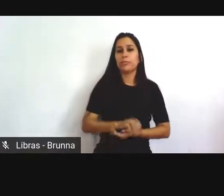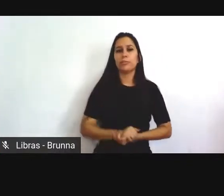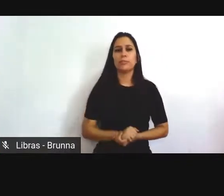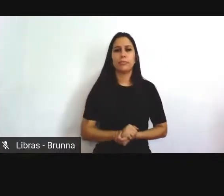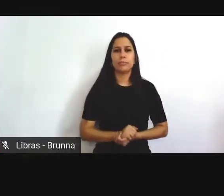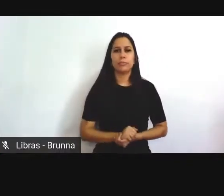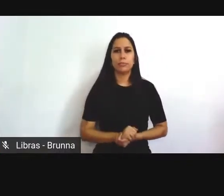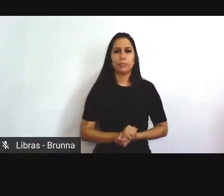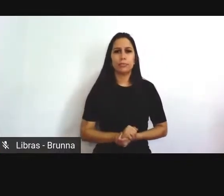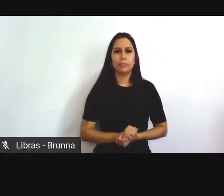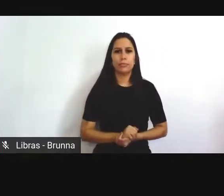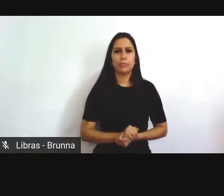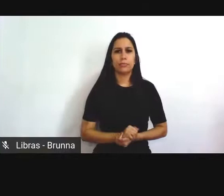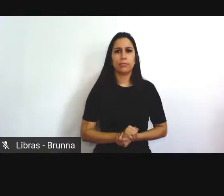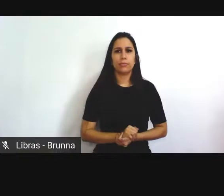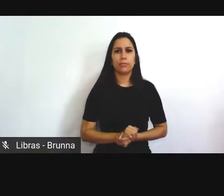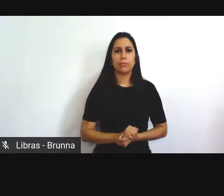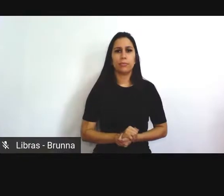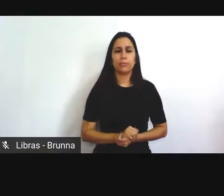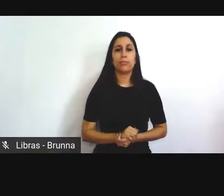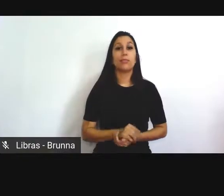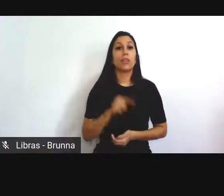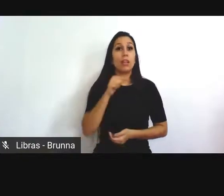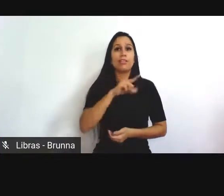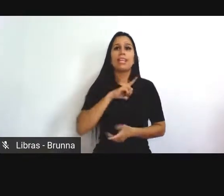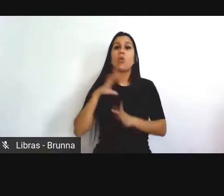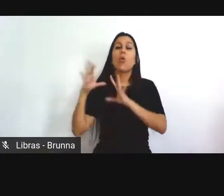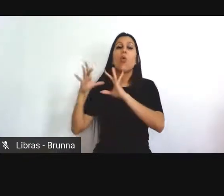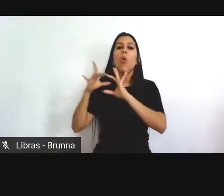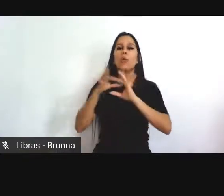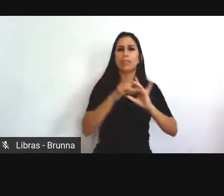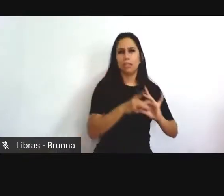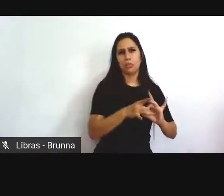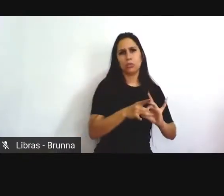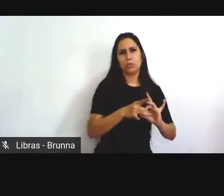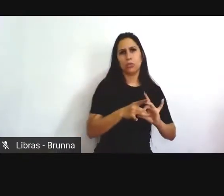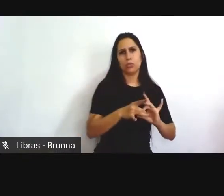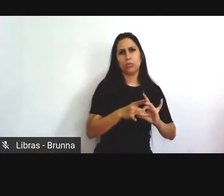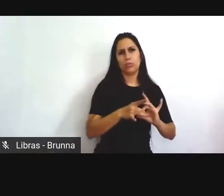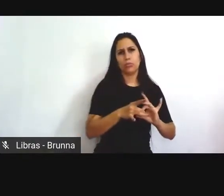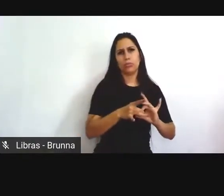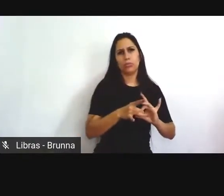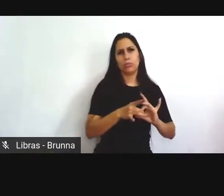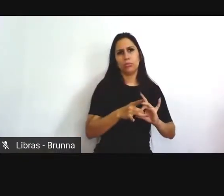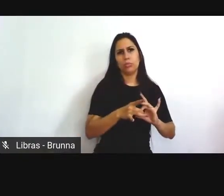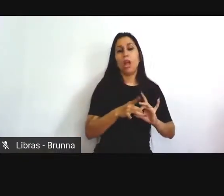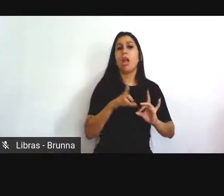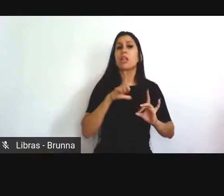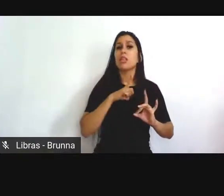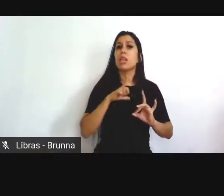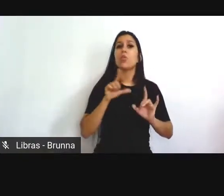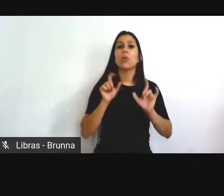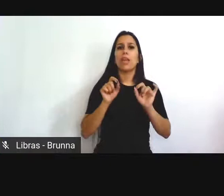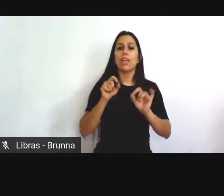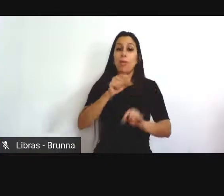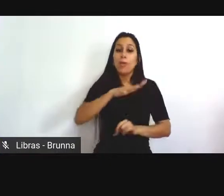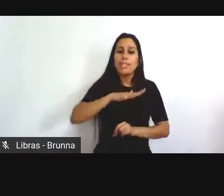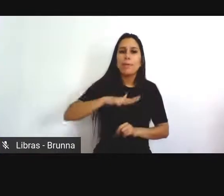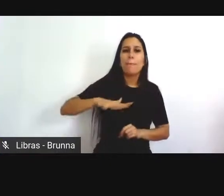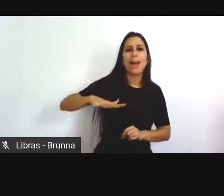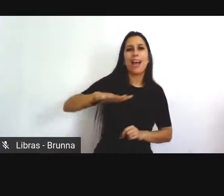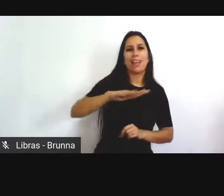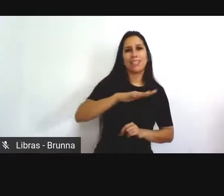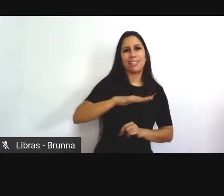ela também foi muito importante. E, sobretudo, deu contexto, né? Deu o espaço, deu